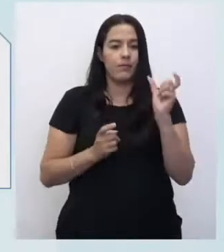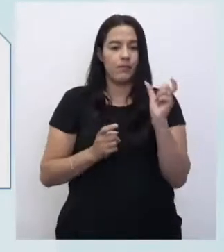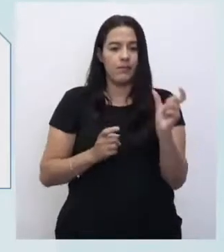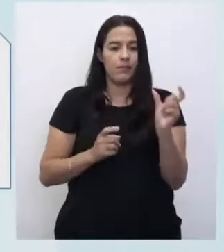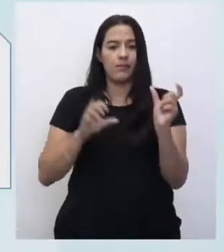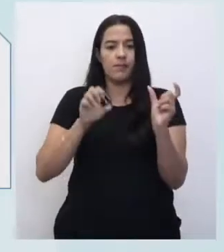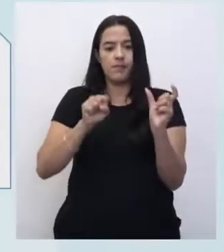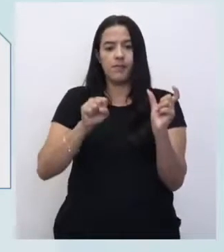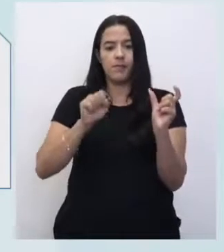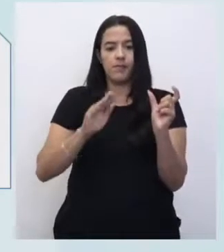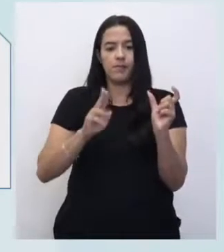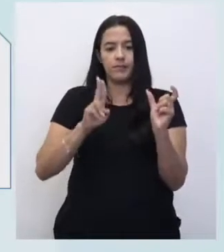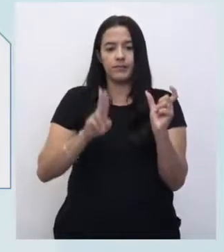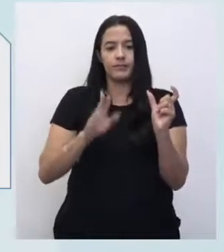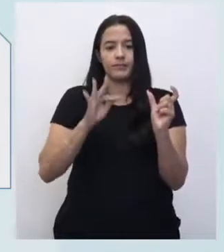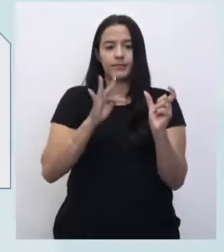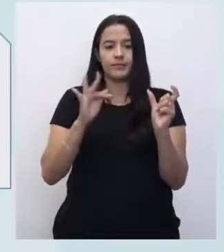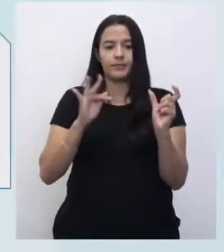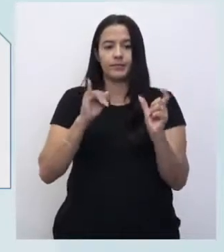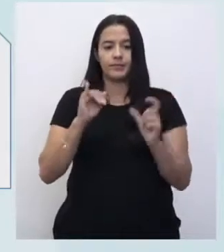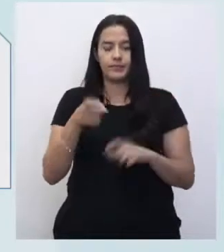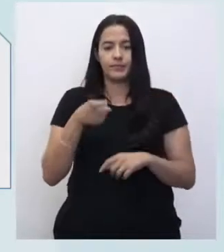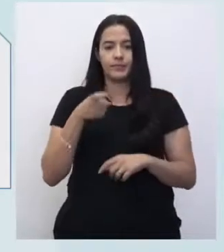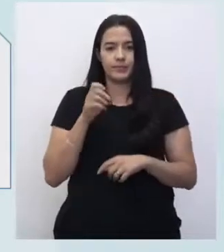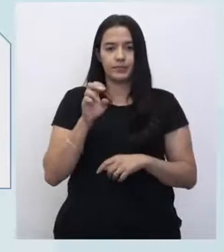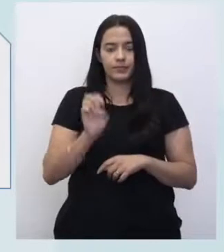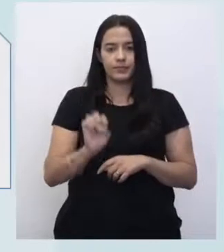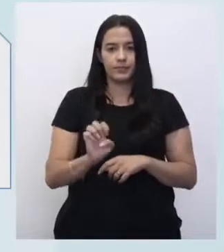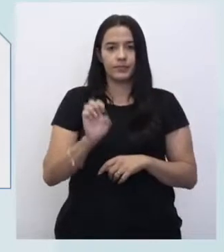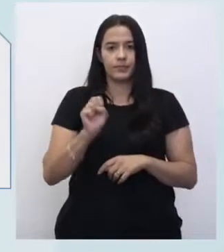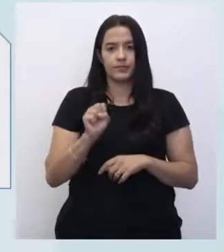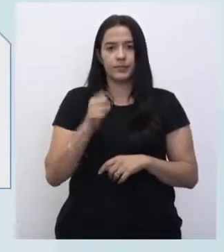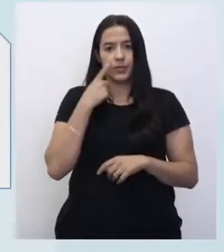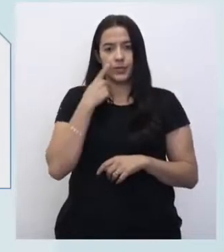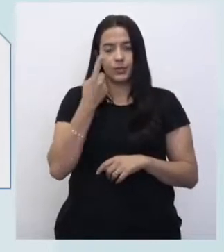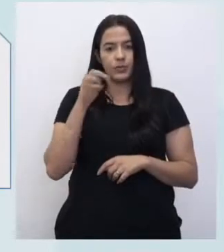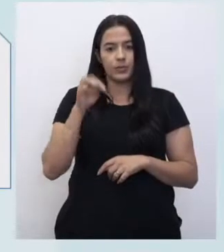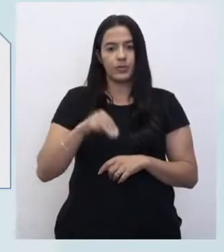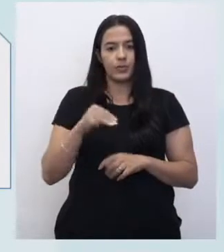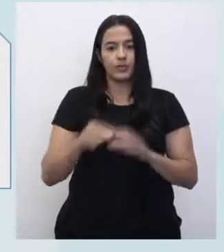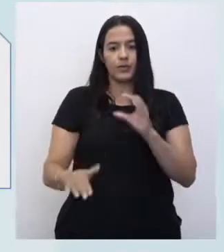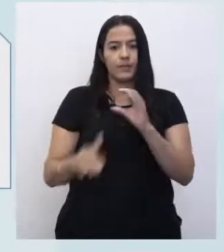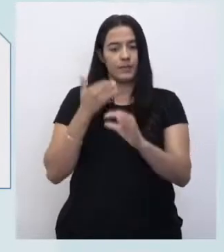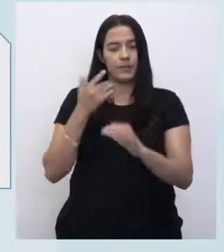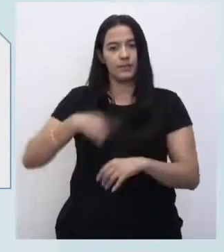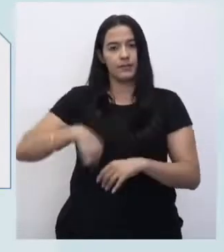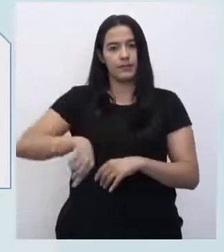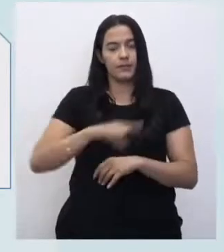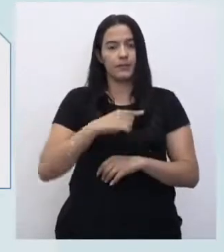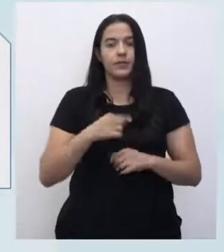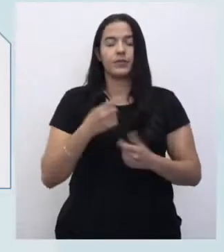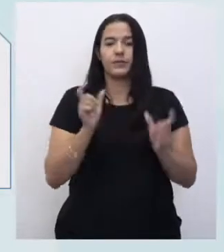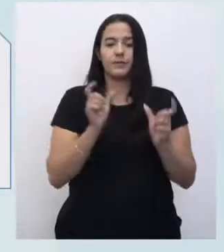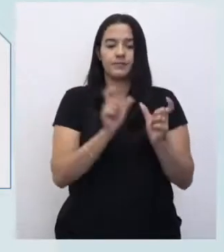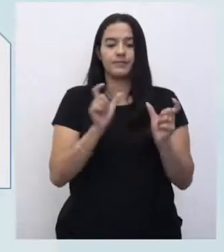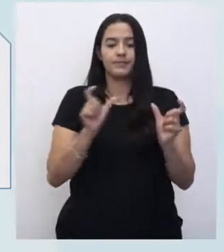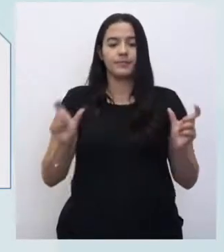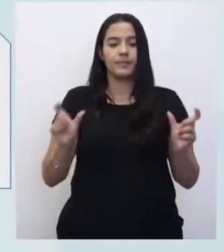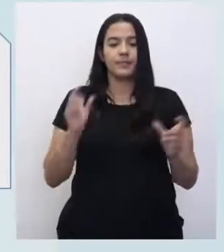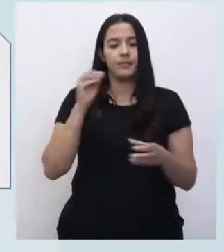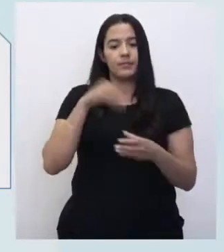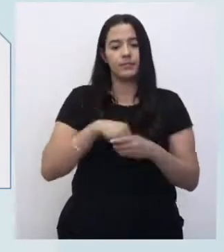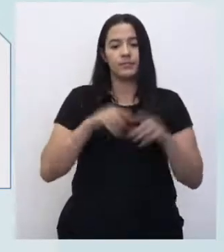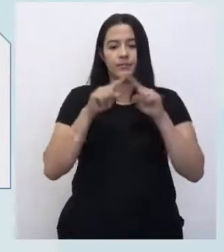neles. Ok, então vamos lá. 1 minute in the chat, 1 minuto lá no chat. Mandem pra gente as palavras dentro dessa